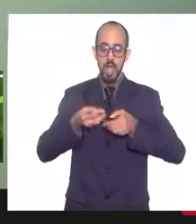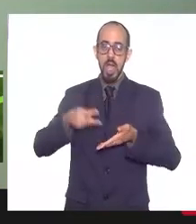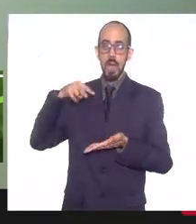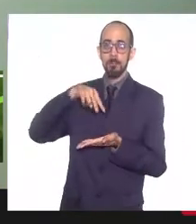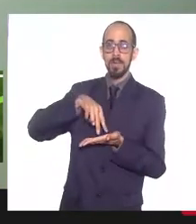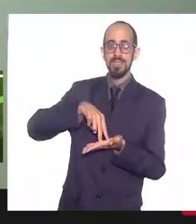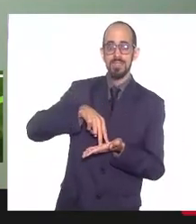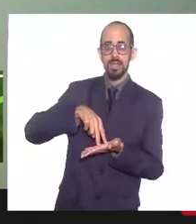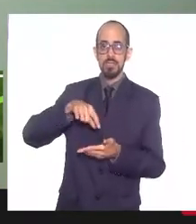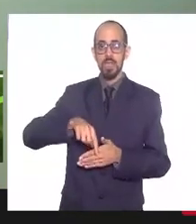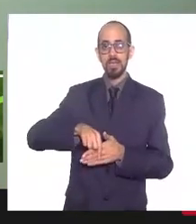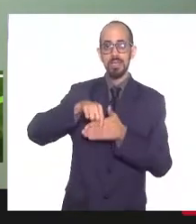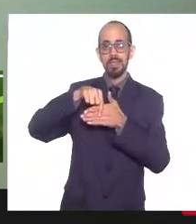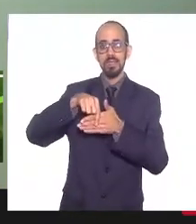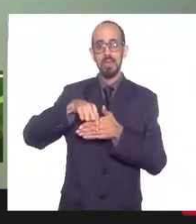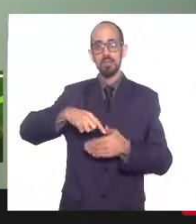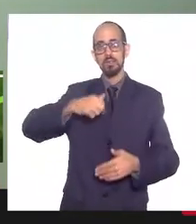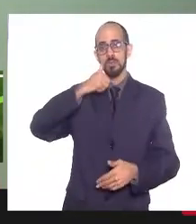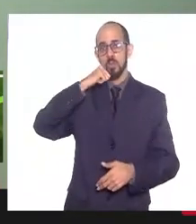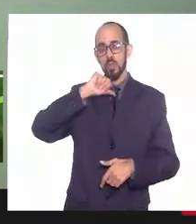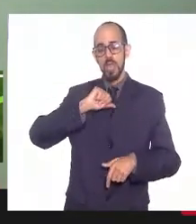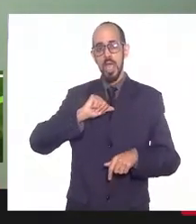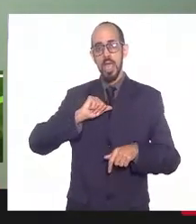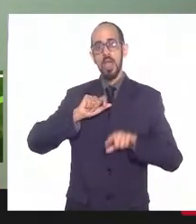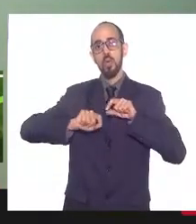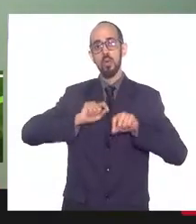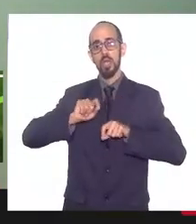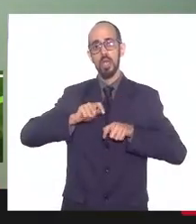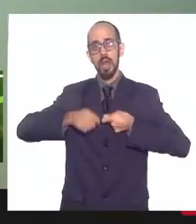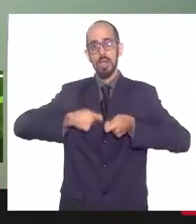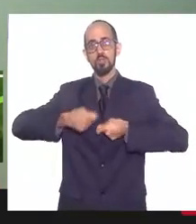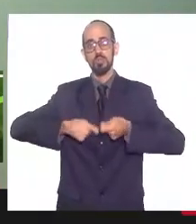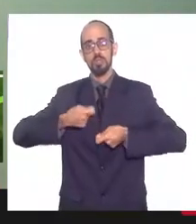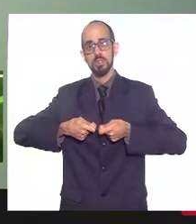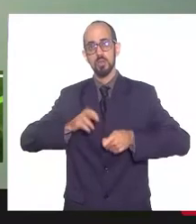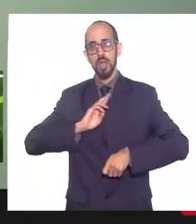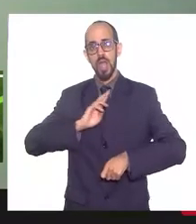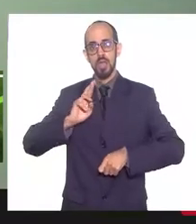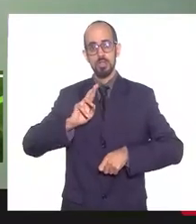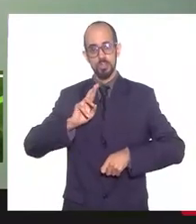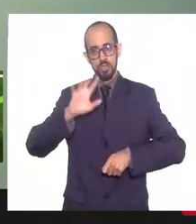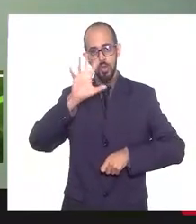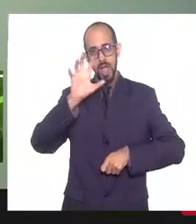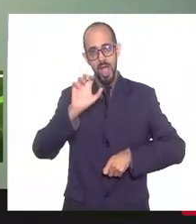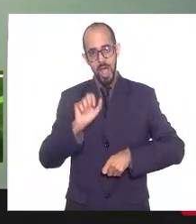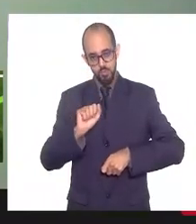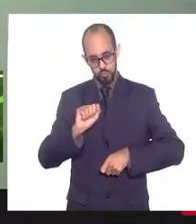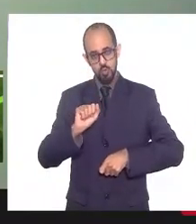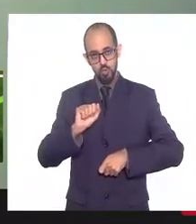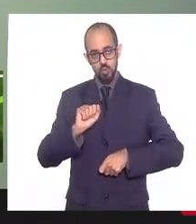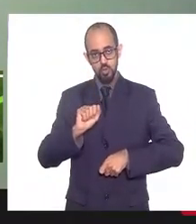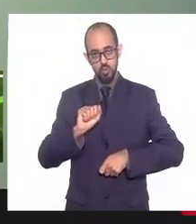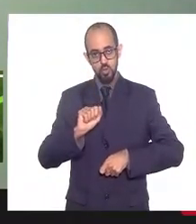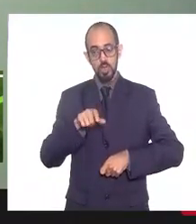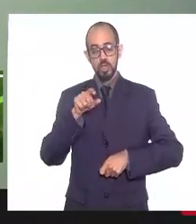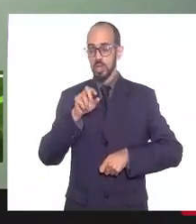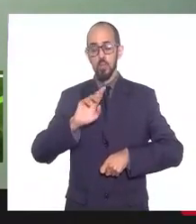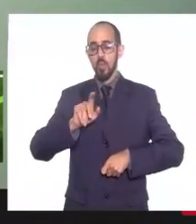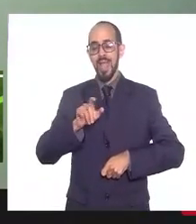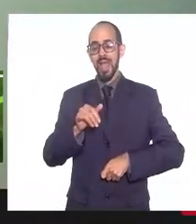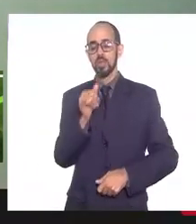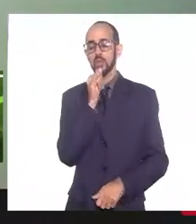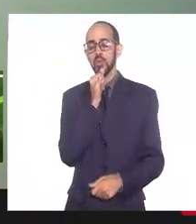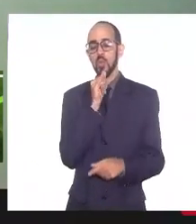de mulheres na condução da religião afrodescendente. E não é à toa que